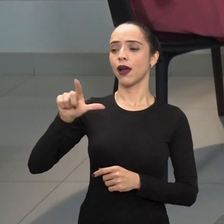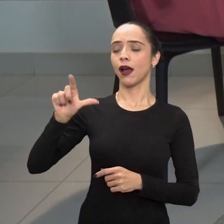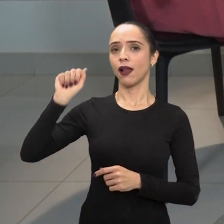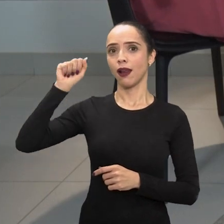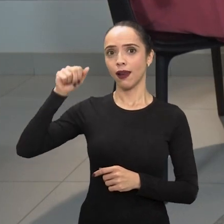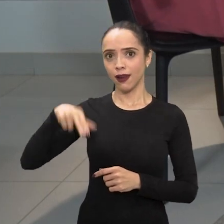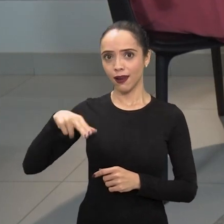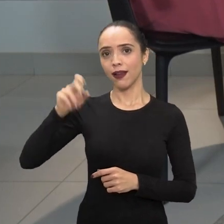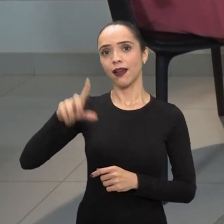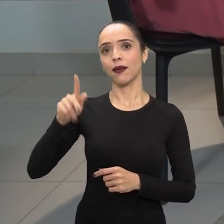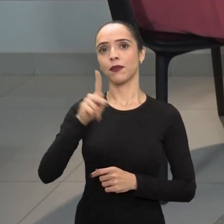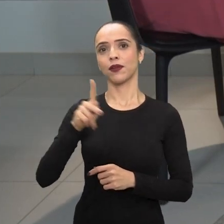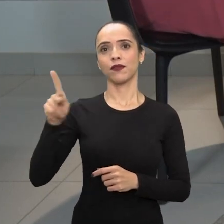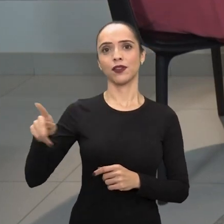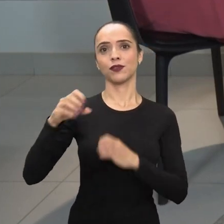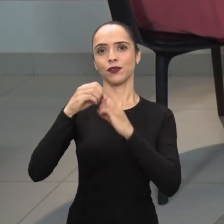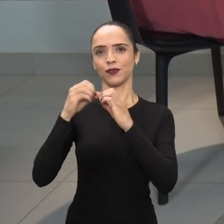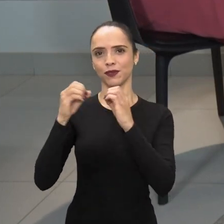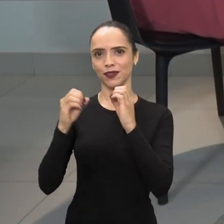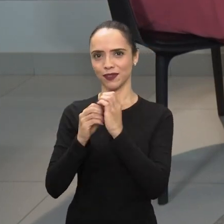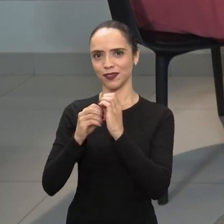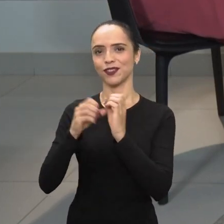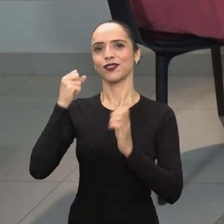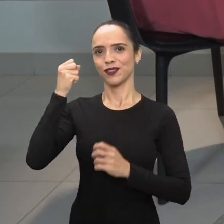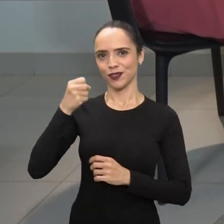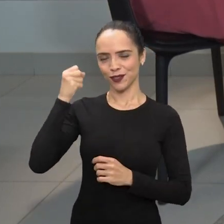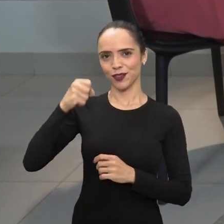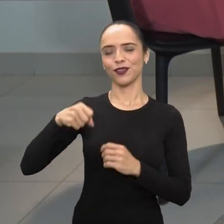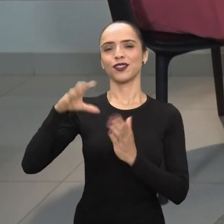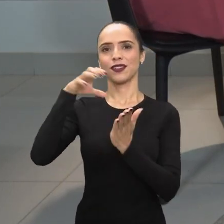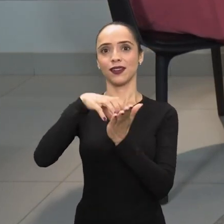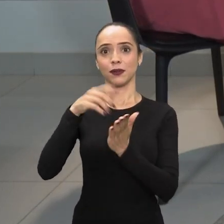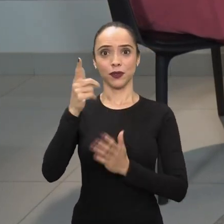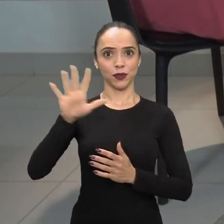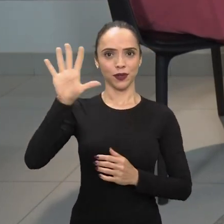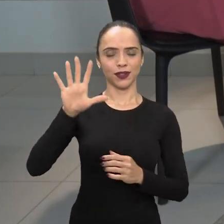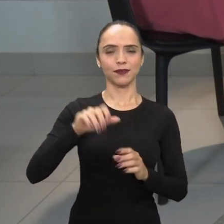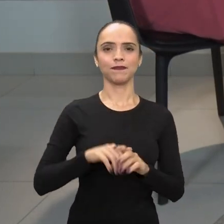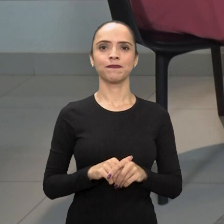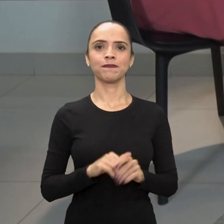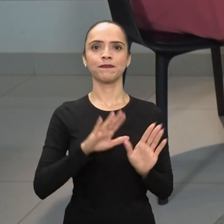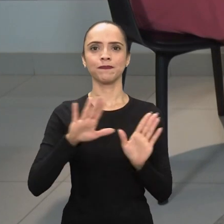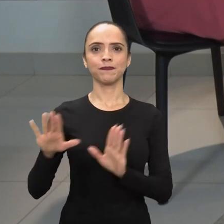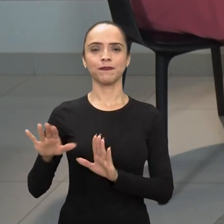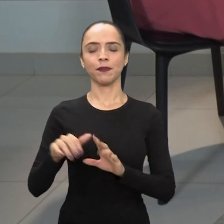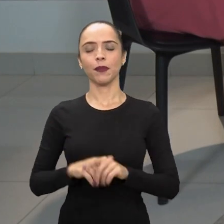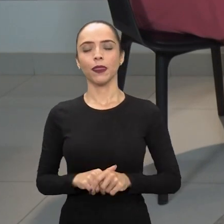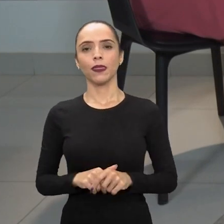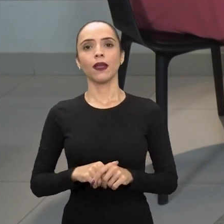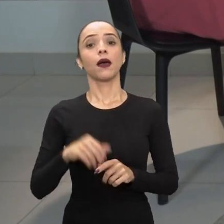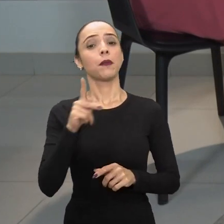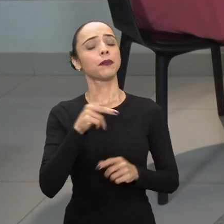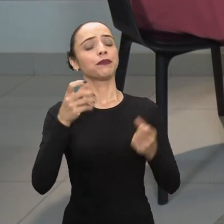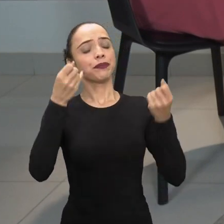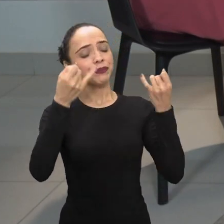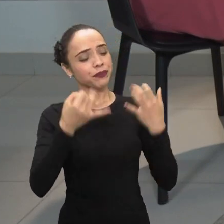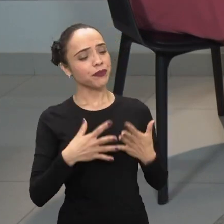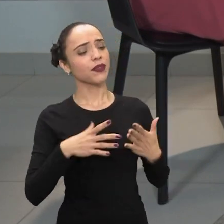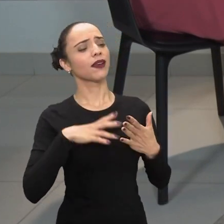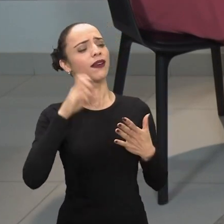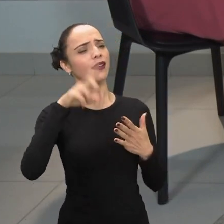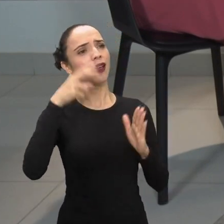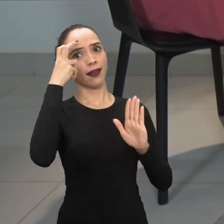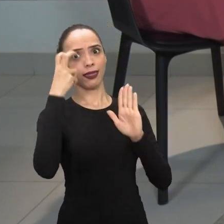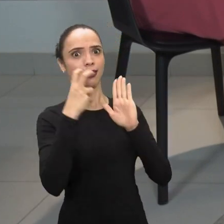faculdade de direito da UFG Campus Goiás uma professora a professora tocou num ponto da inteligência né